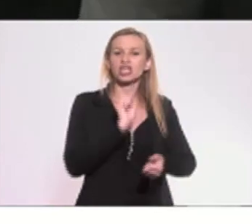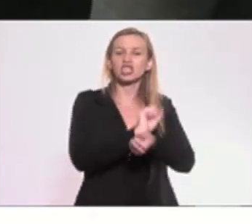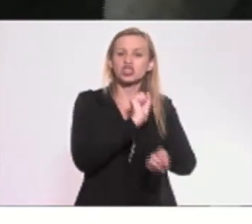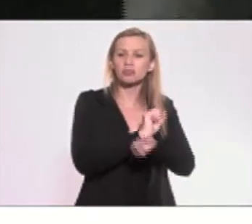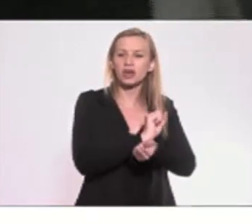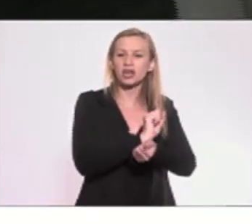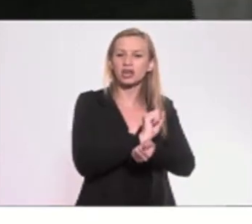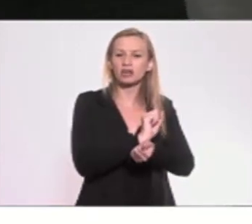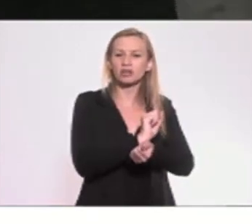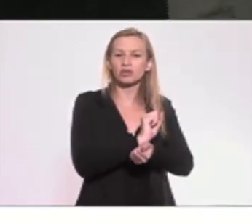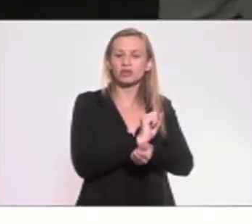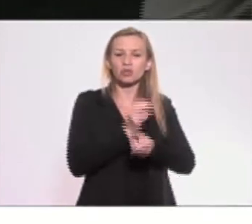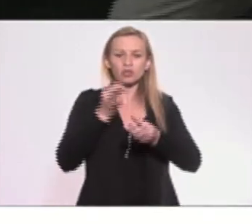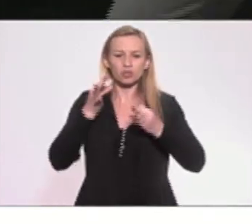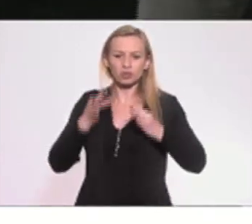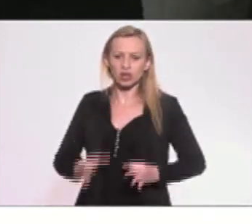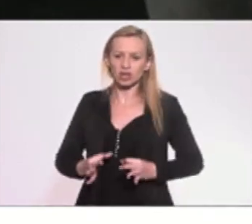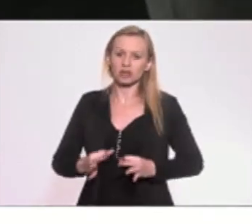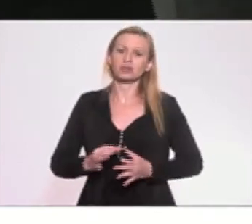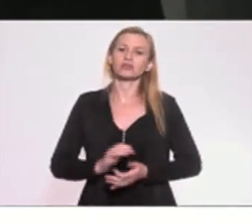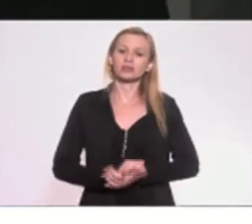que não seja este.